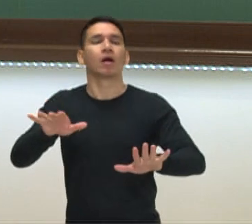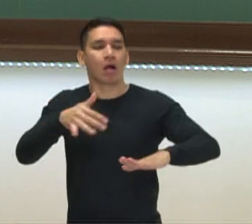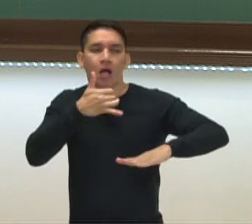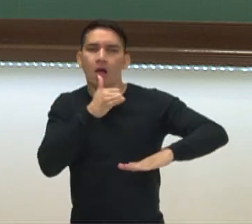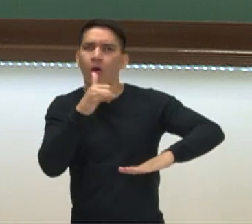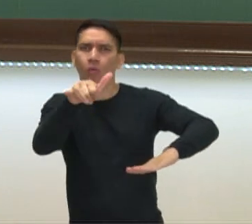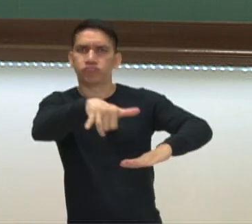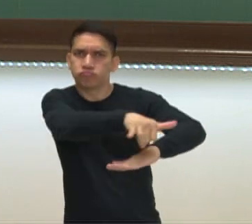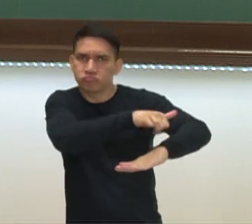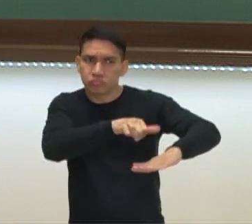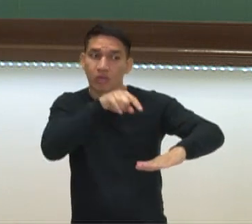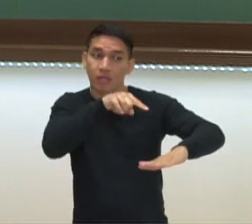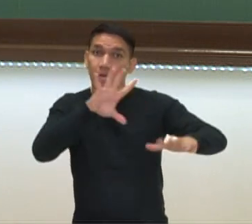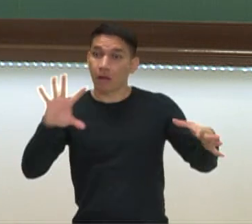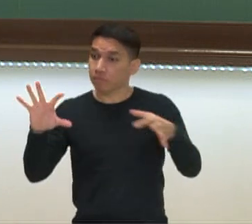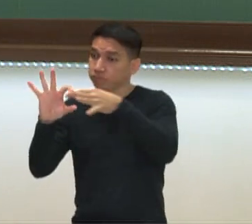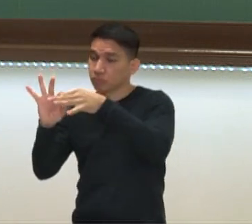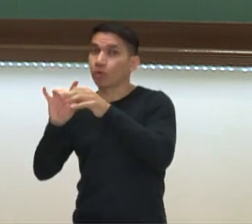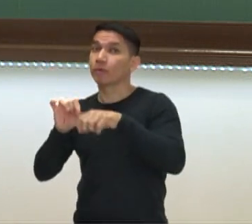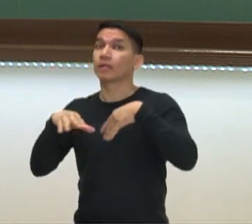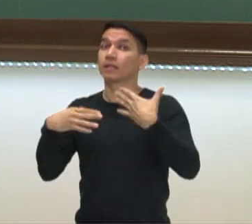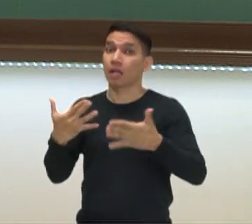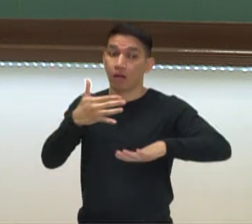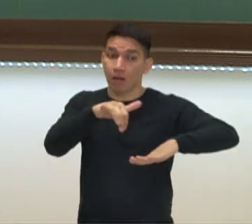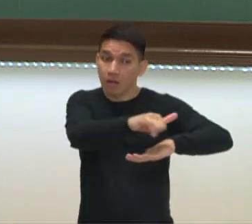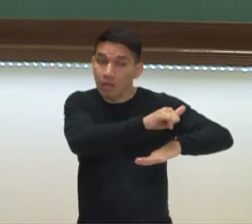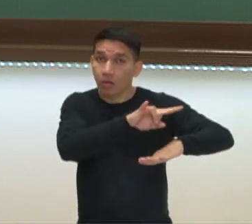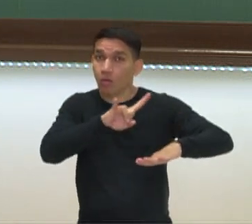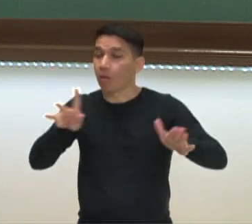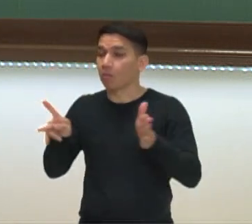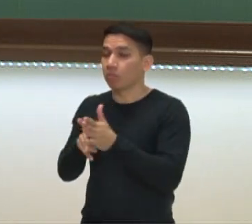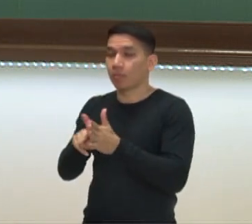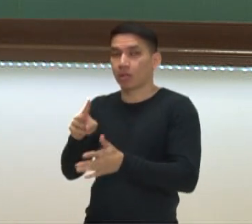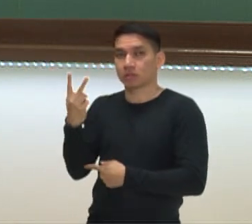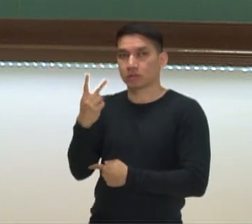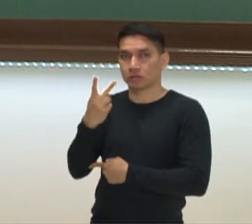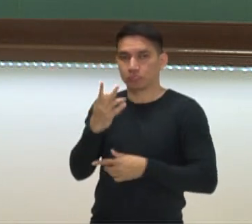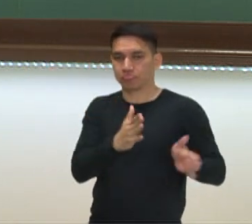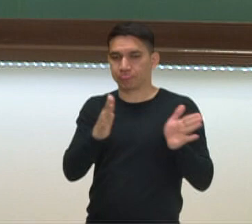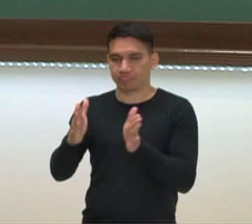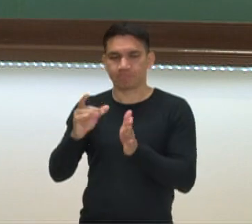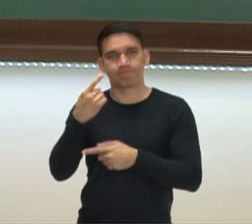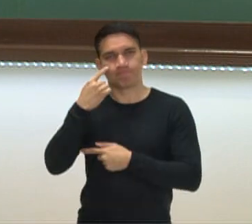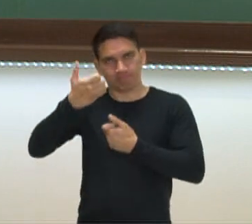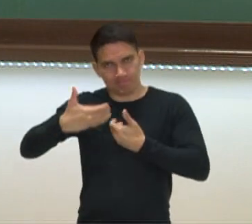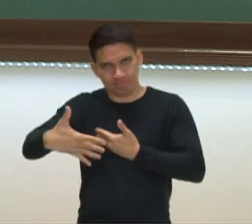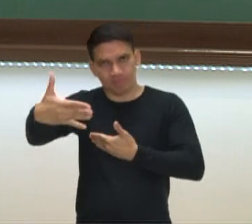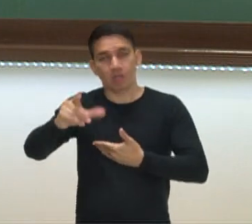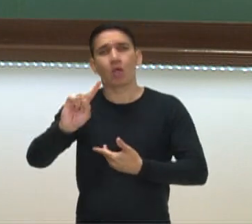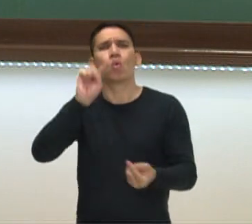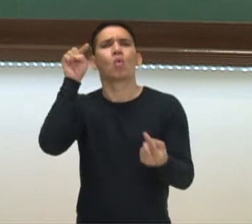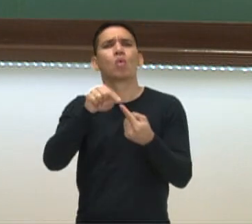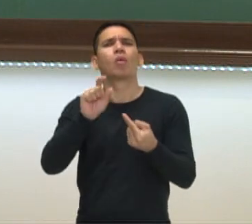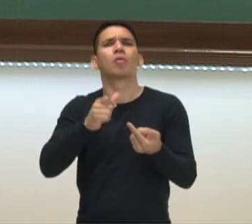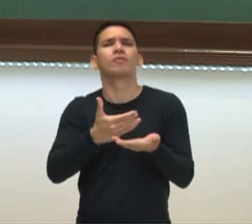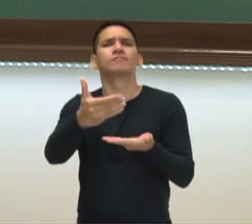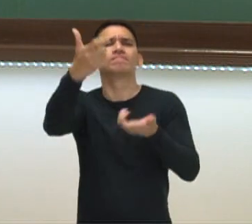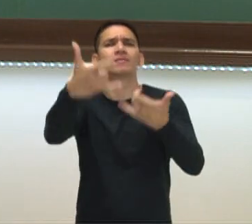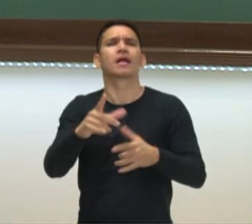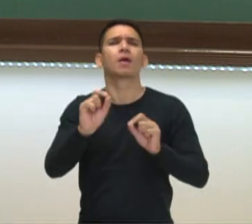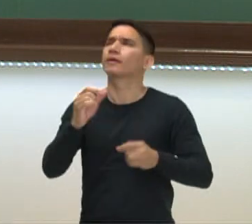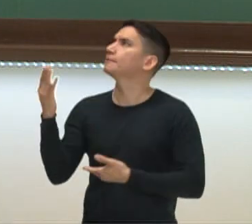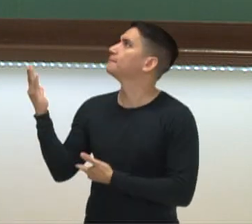a unidade, tá? Então, corrente elétrica, potência elétrica, parte 2, ok? Então, olha só, quais são os objetivos da aula de